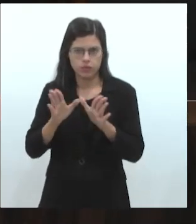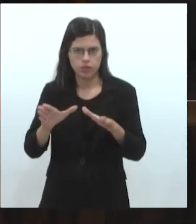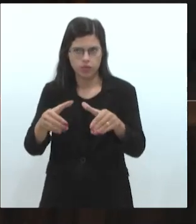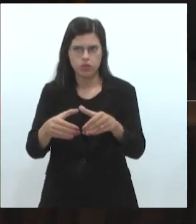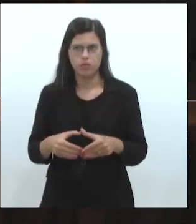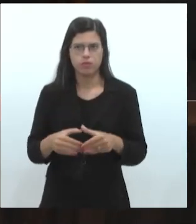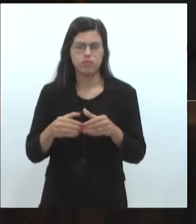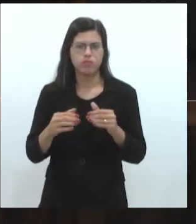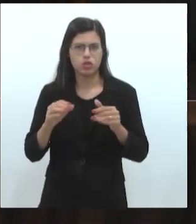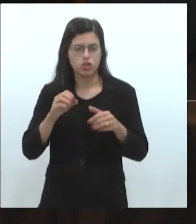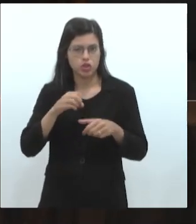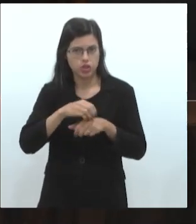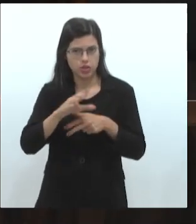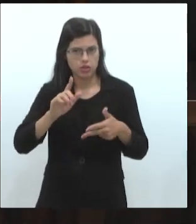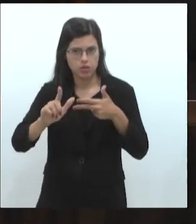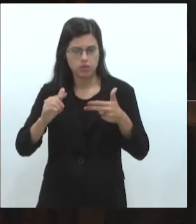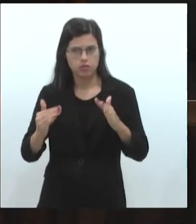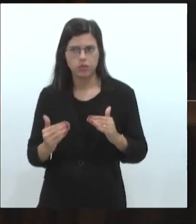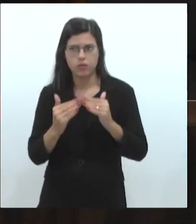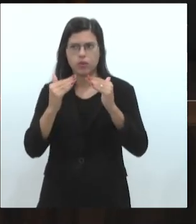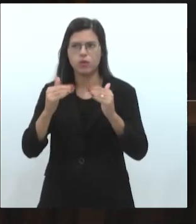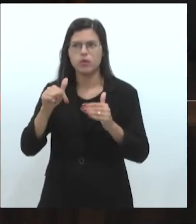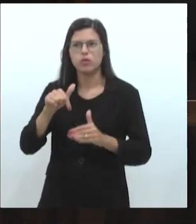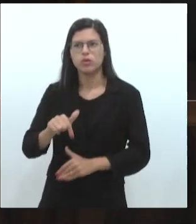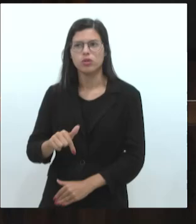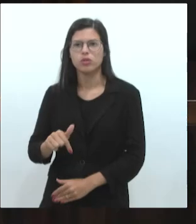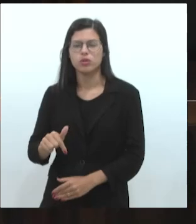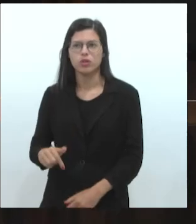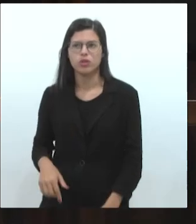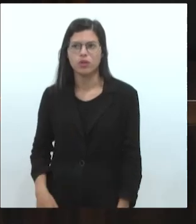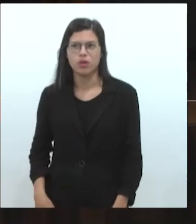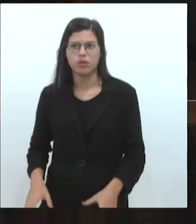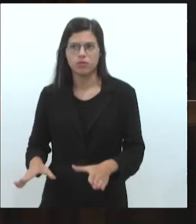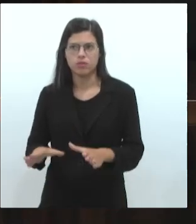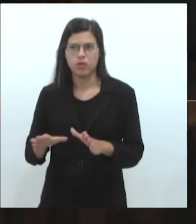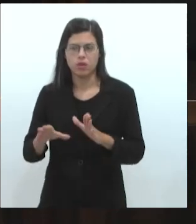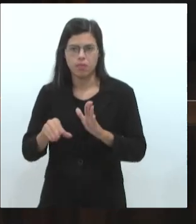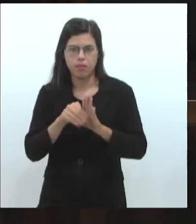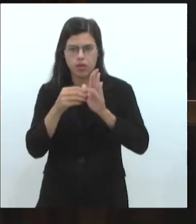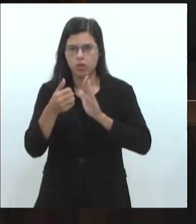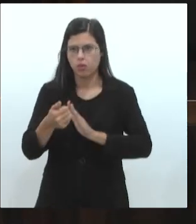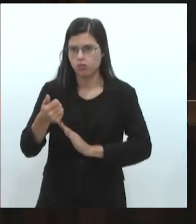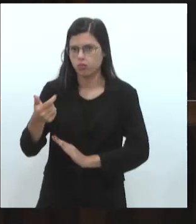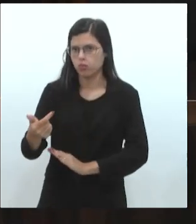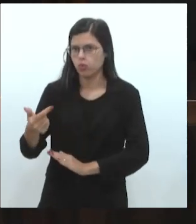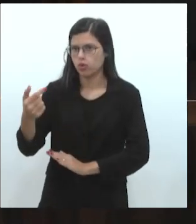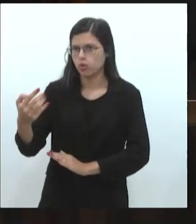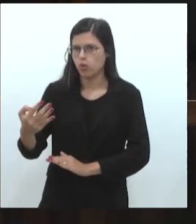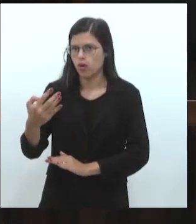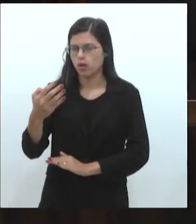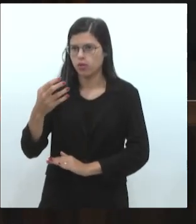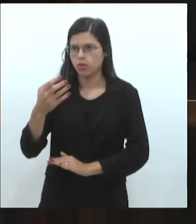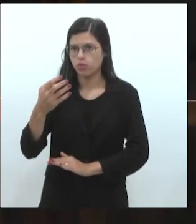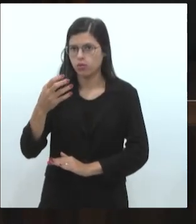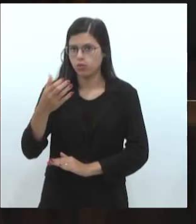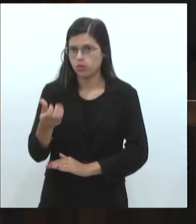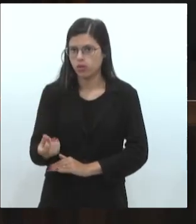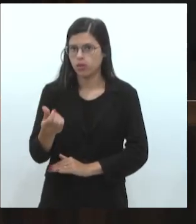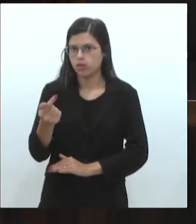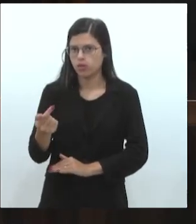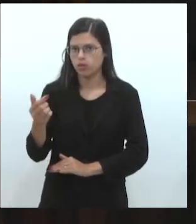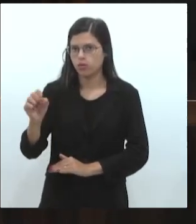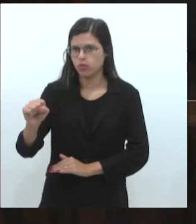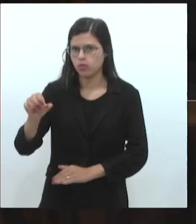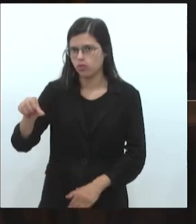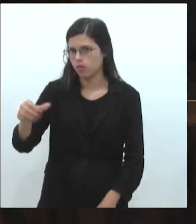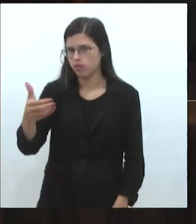as emendas de plenário da Comissão de Indicação Legislativa favoráveis, emendas 1, 2, 4, 5, 6, 7, 8, 9,